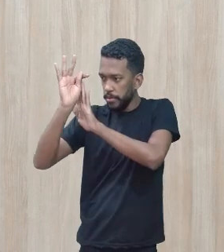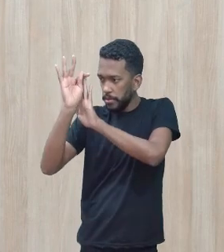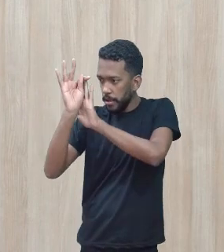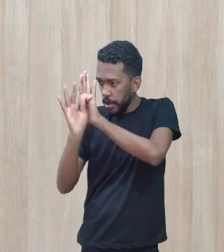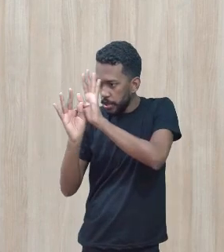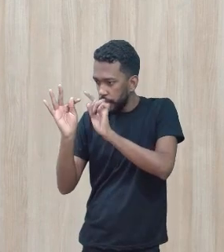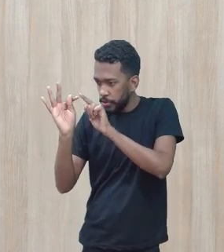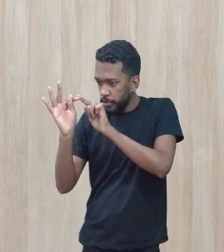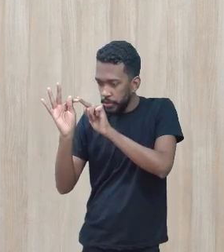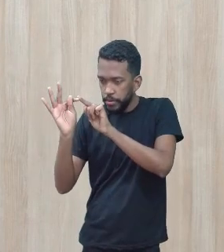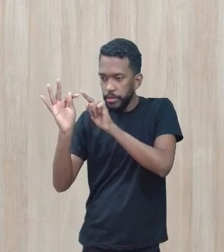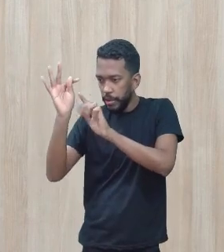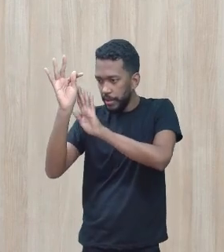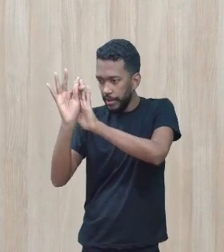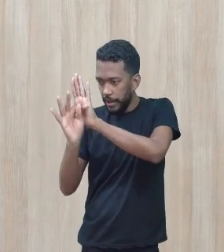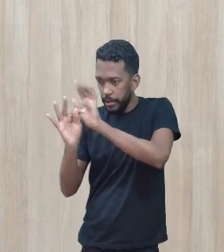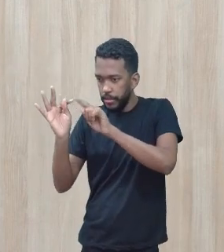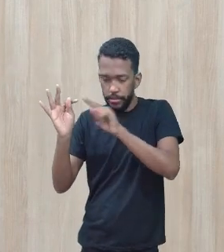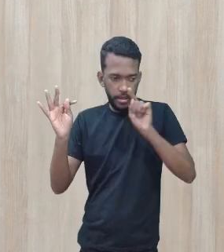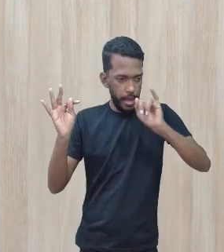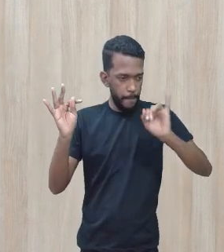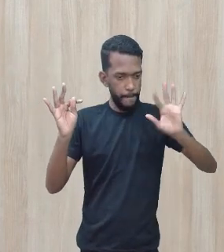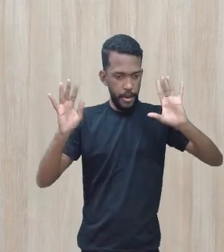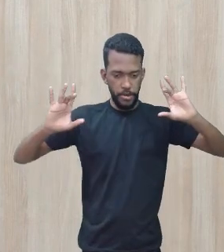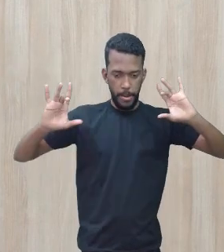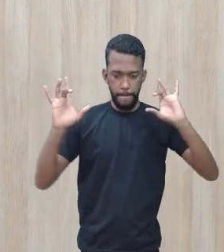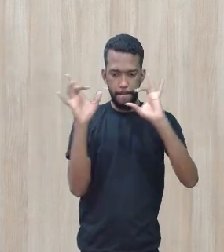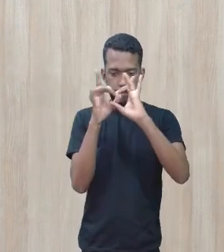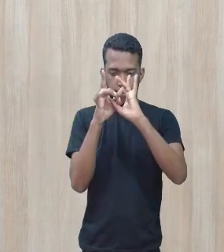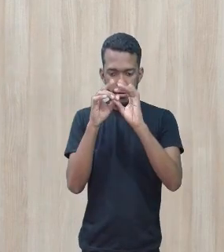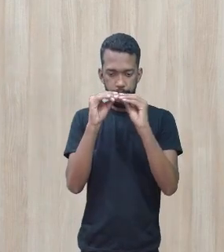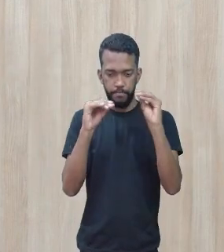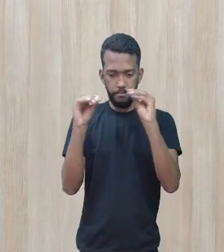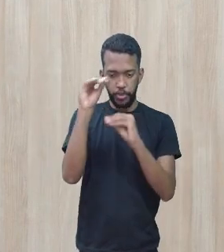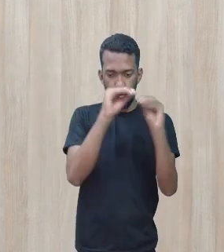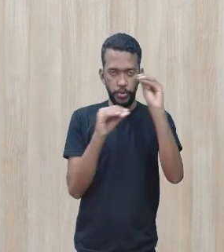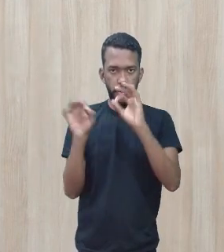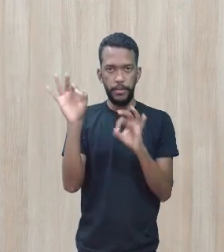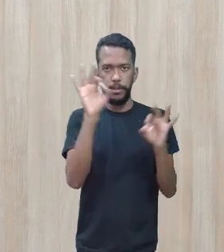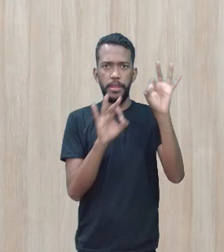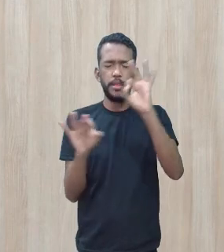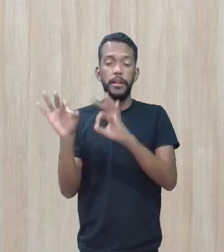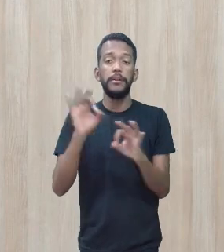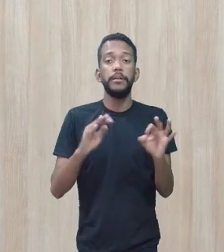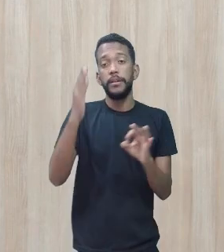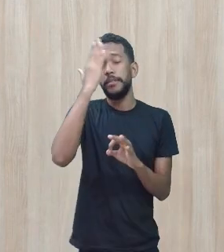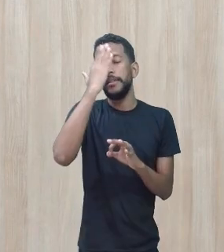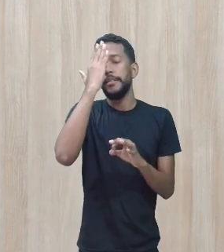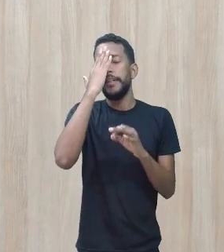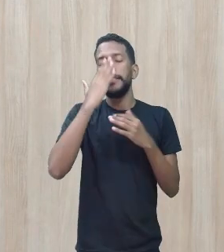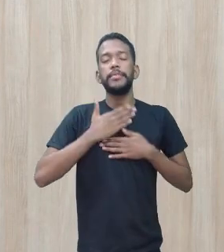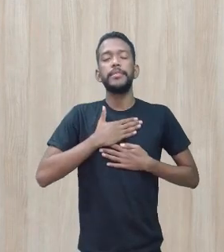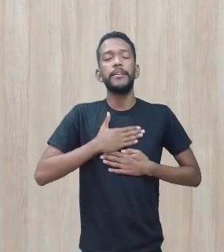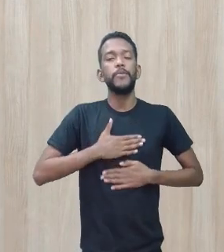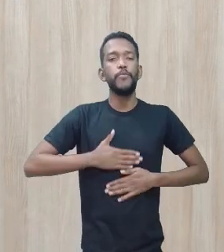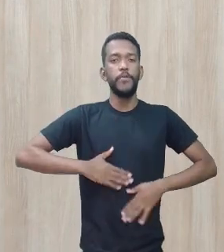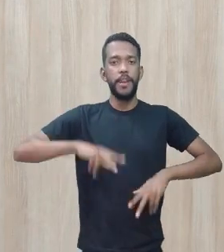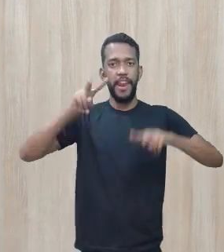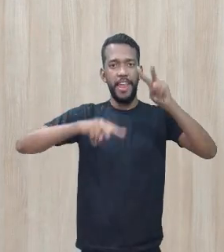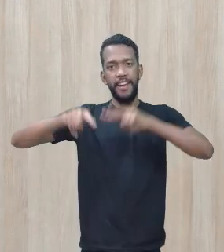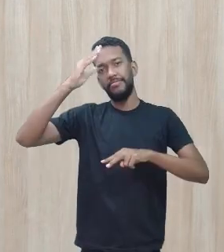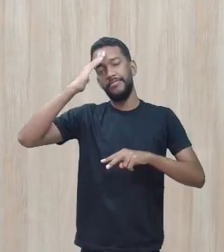informações visuais, as informações que as imagens trazem para a gente, para que isso componha uma leitura mais tranquila dessa